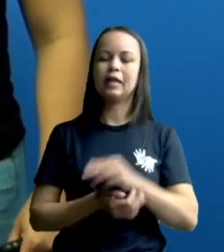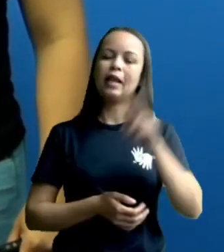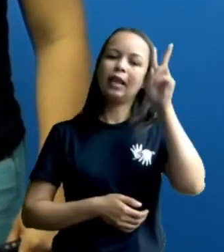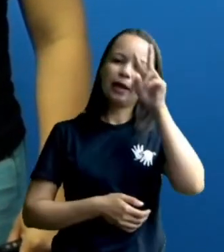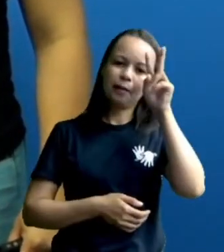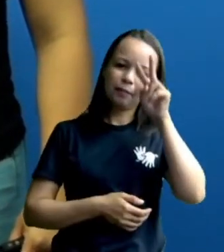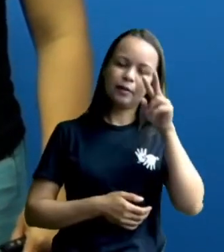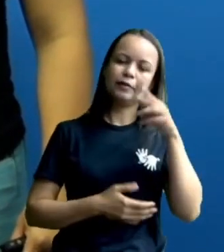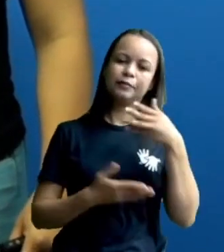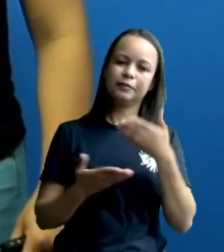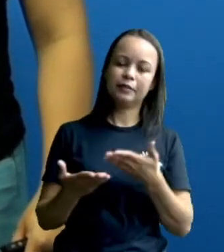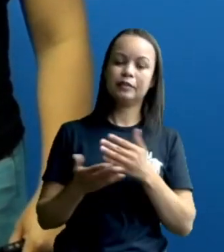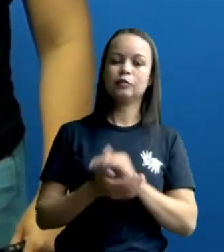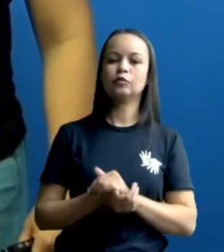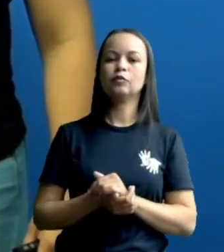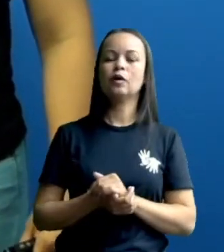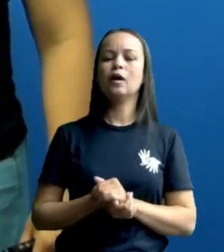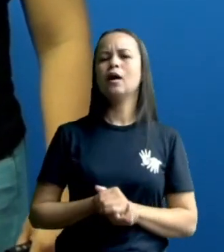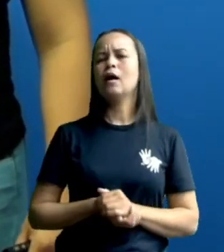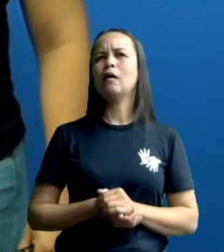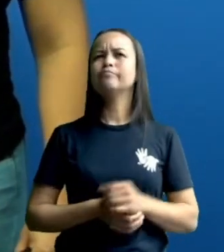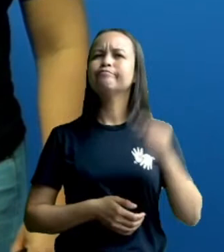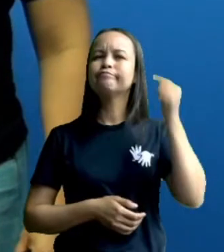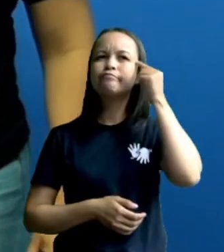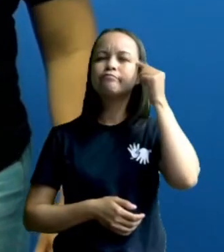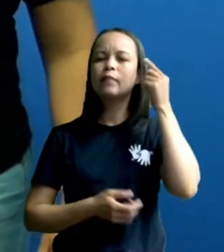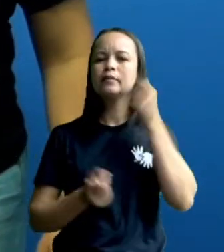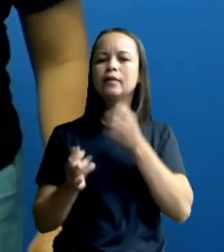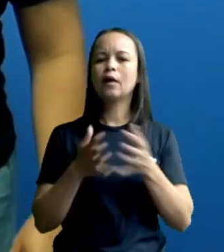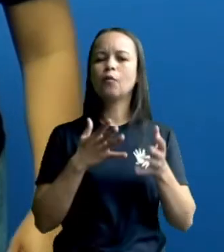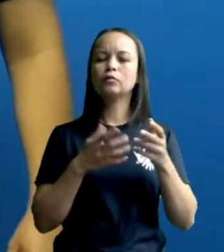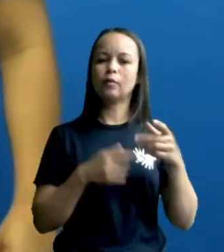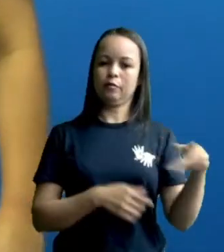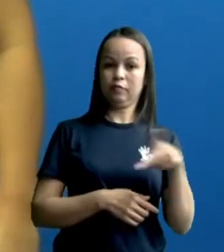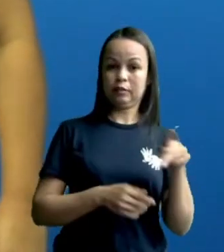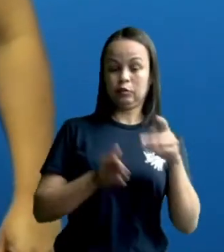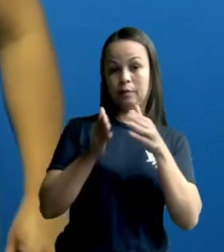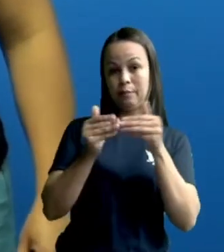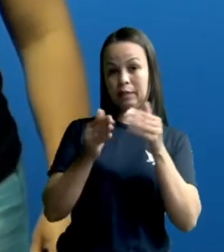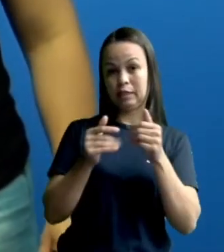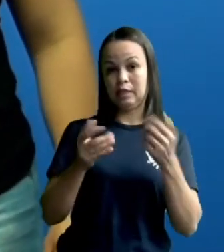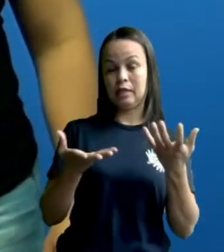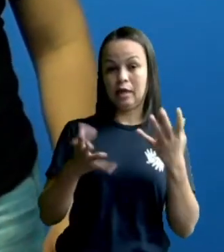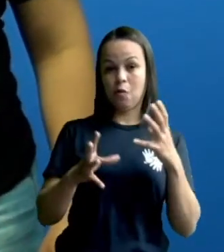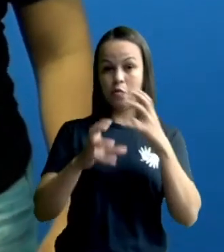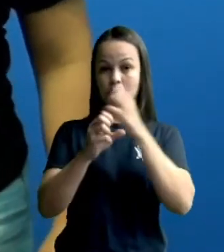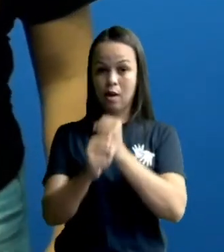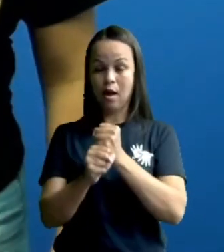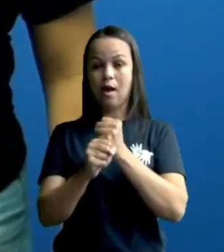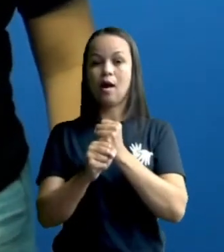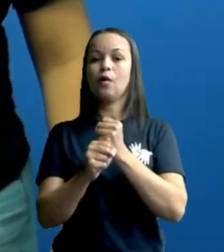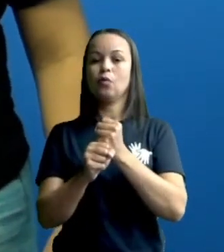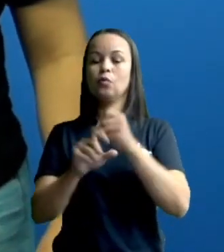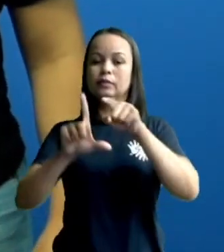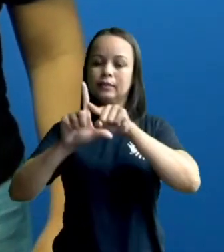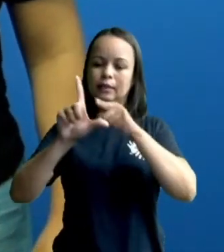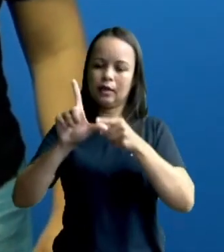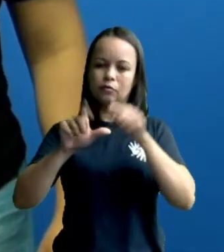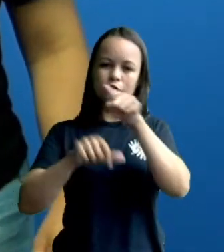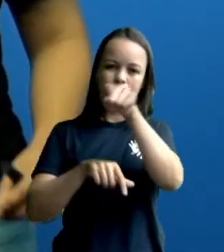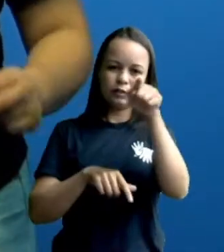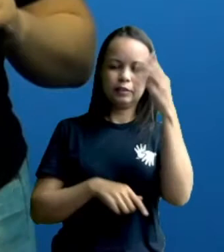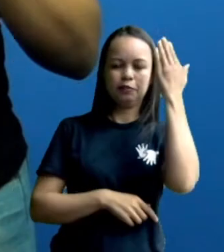lembrando disso, automaticamente, quando a professora pedir para você calcular os ângulos, você já vai